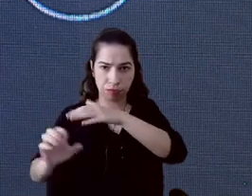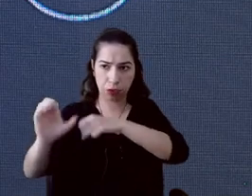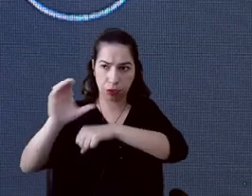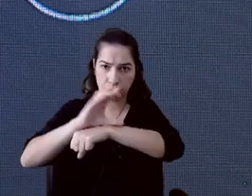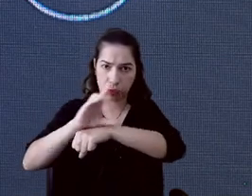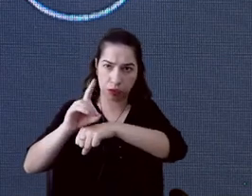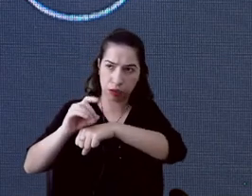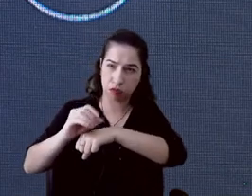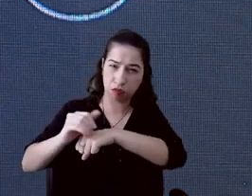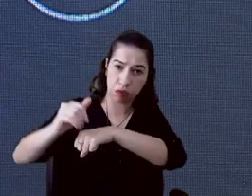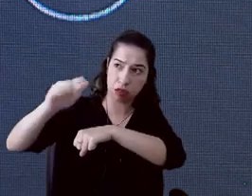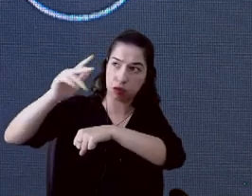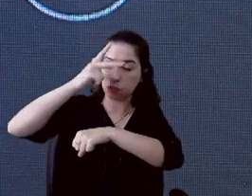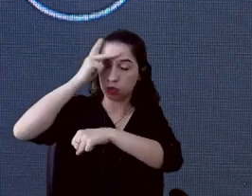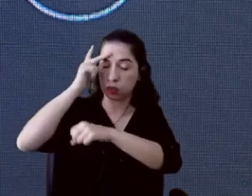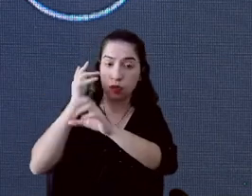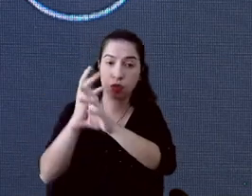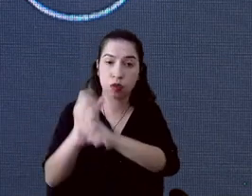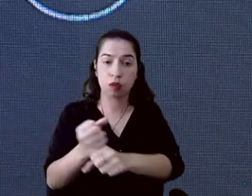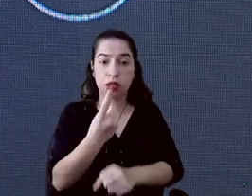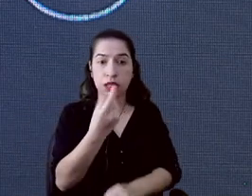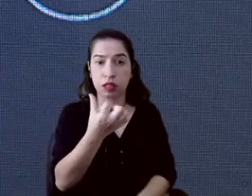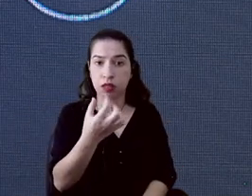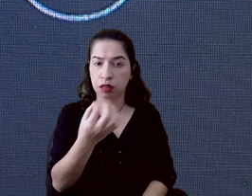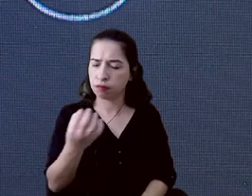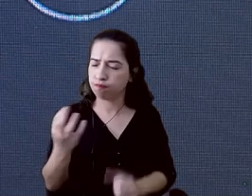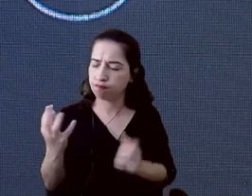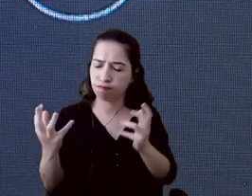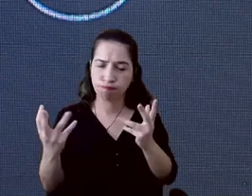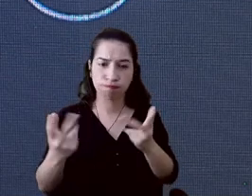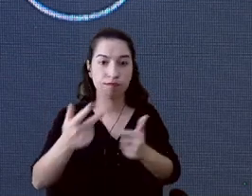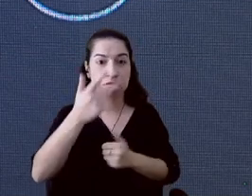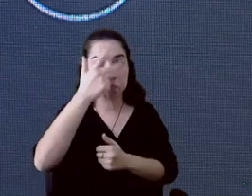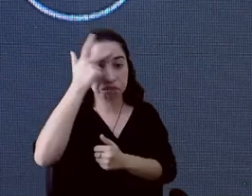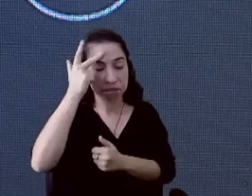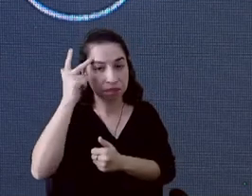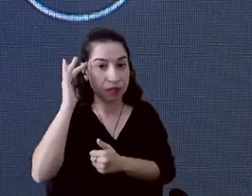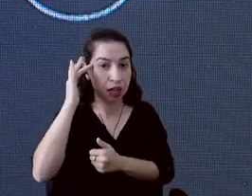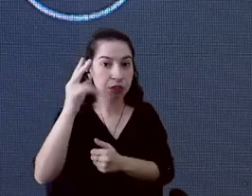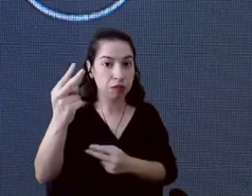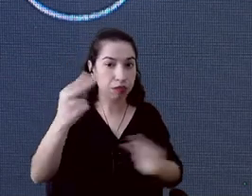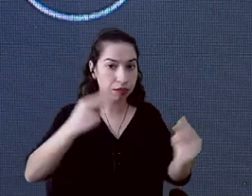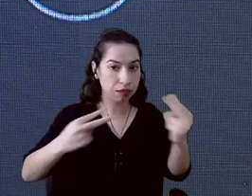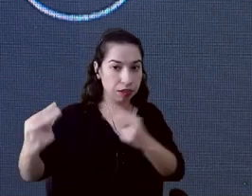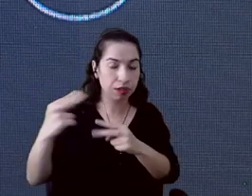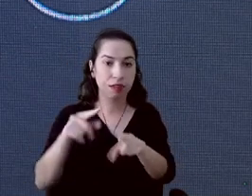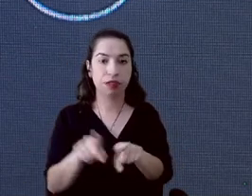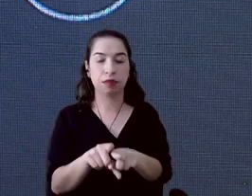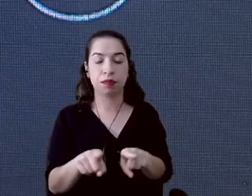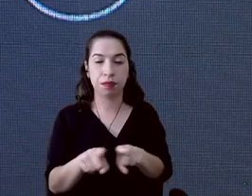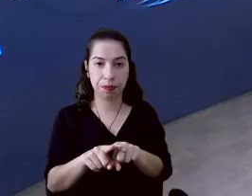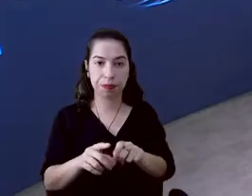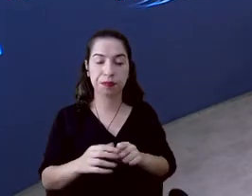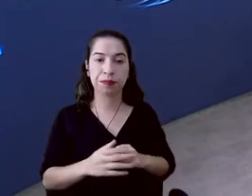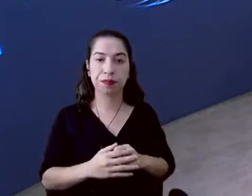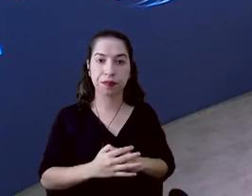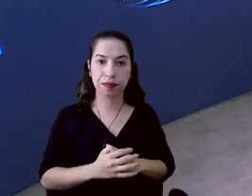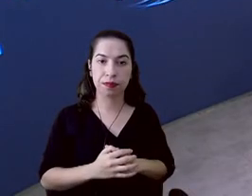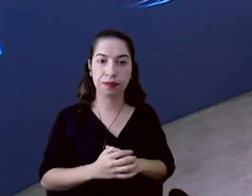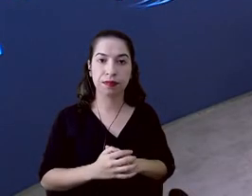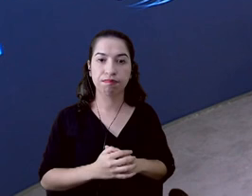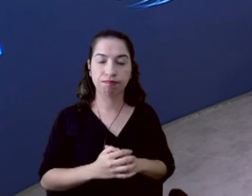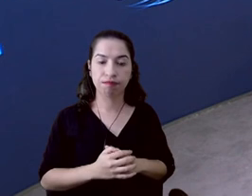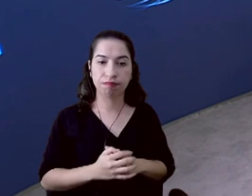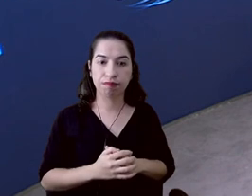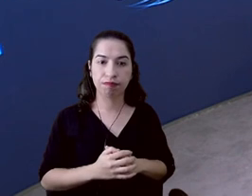pessoas uma sala Espetacular galera deve estar aí vendo também e Putz Então